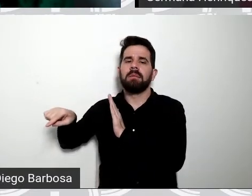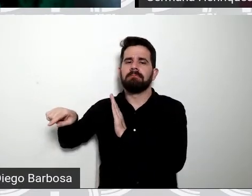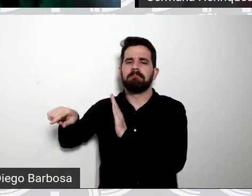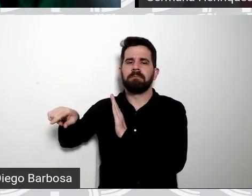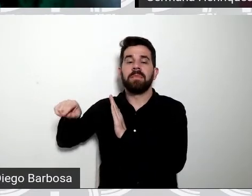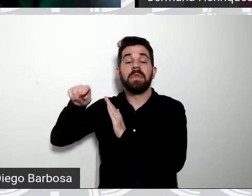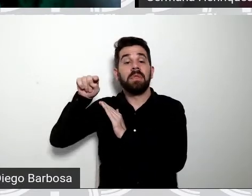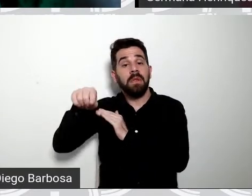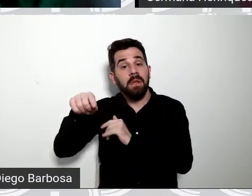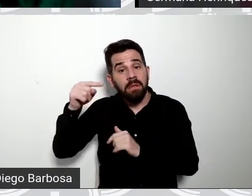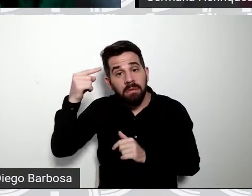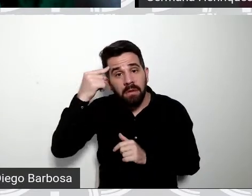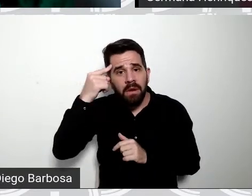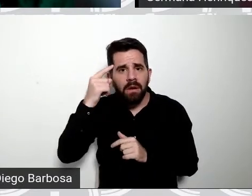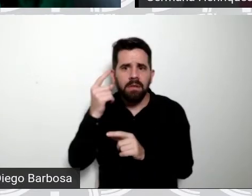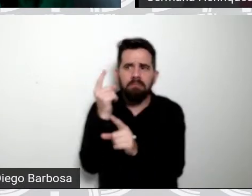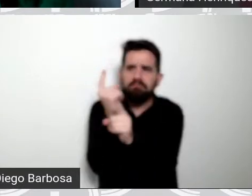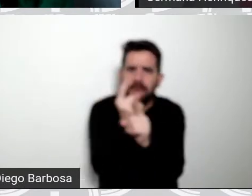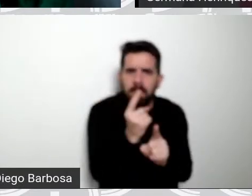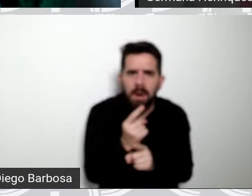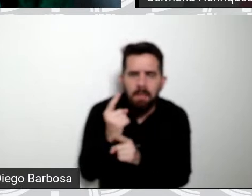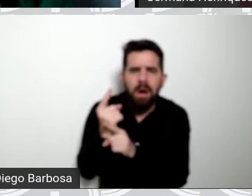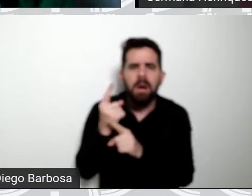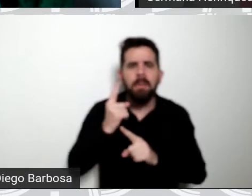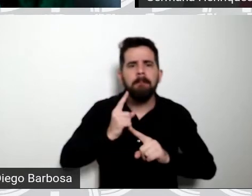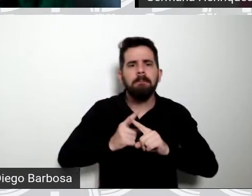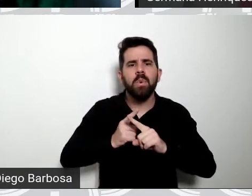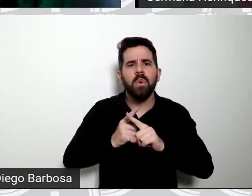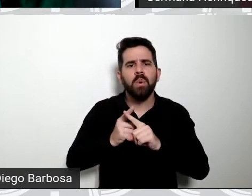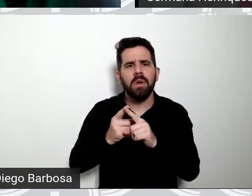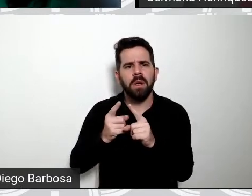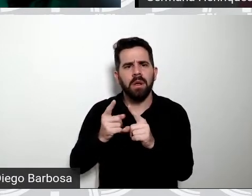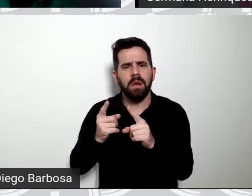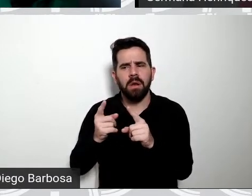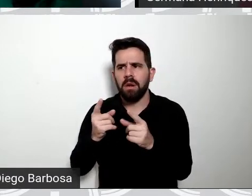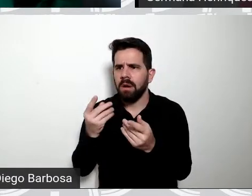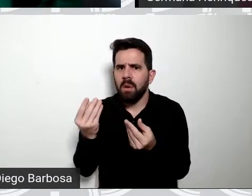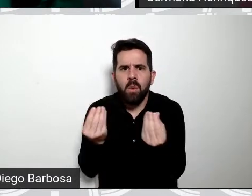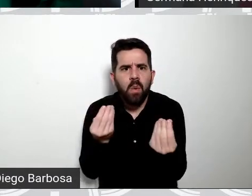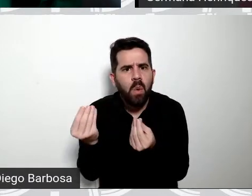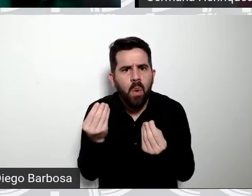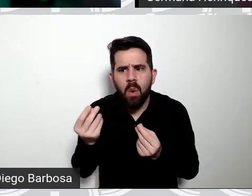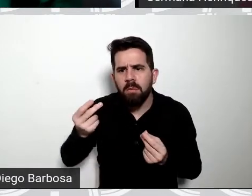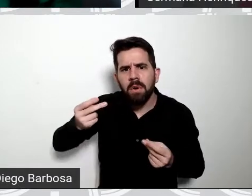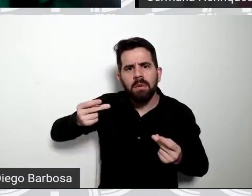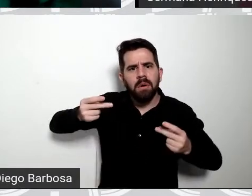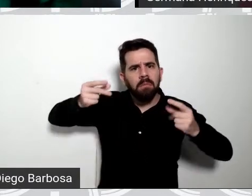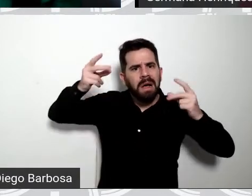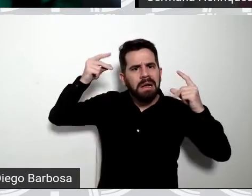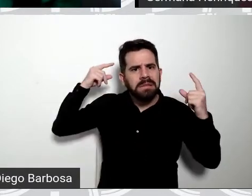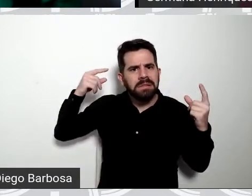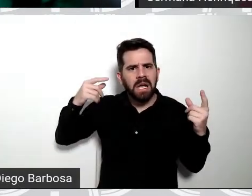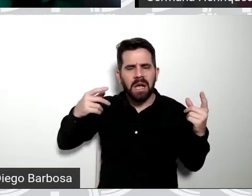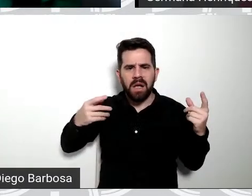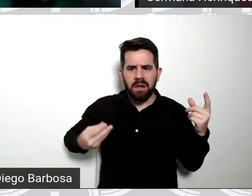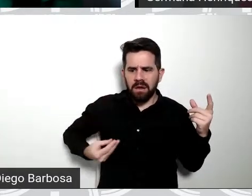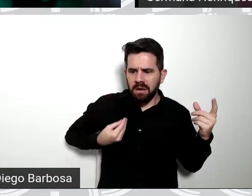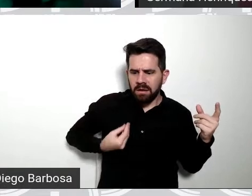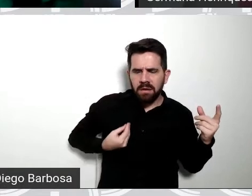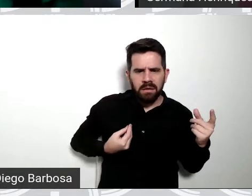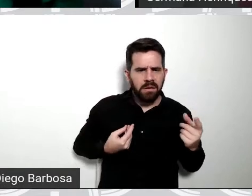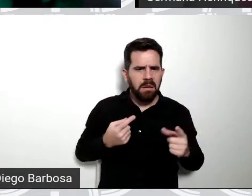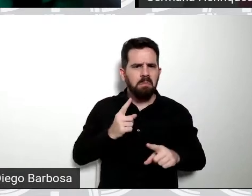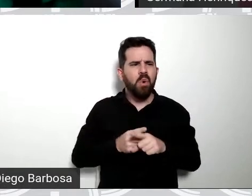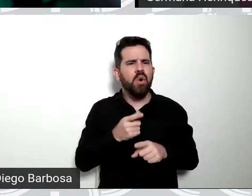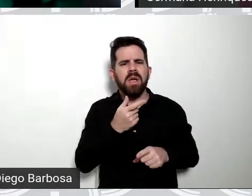compreender por que e como os eventos do passado aconteceram, por que e como os homens agiram desta ou